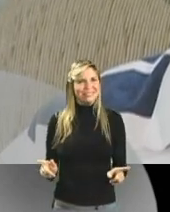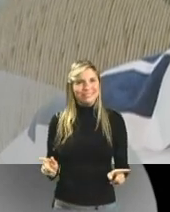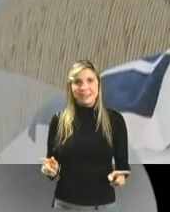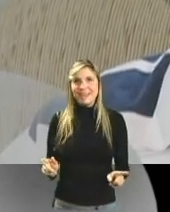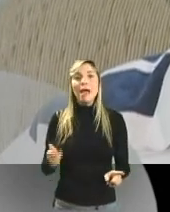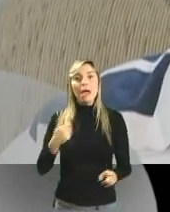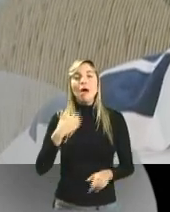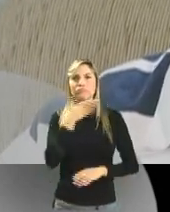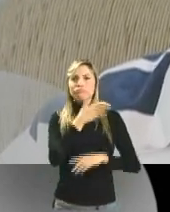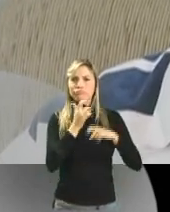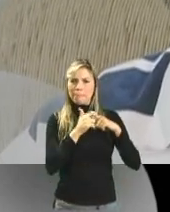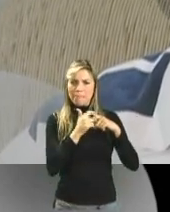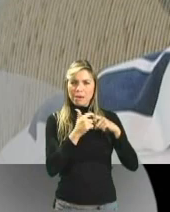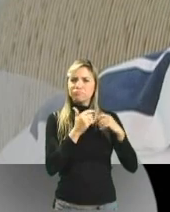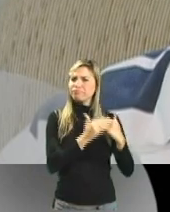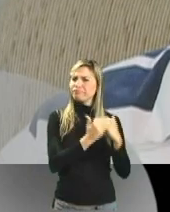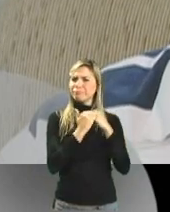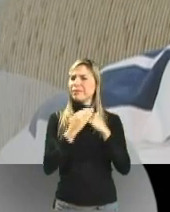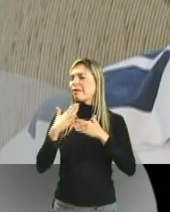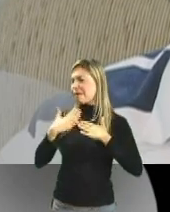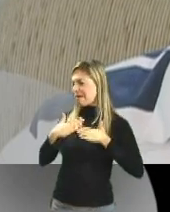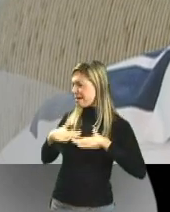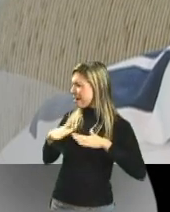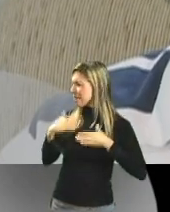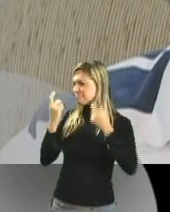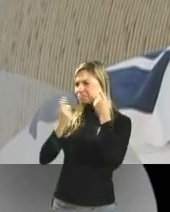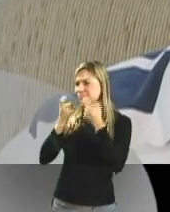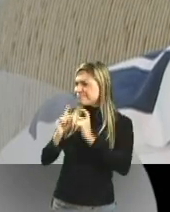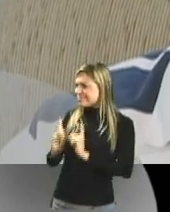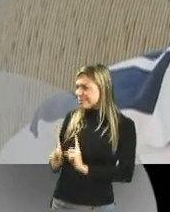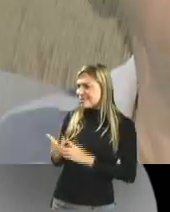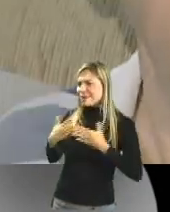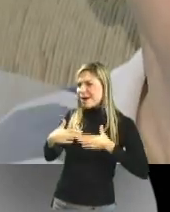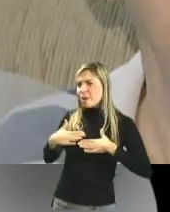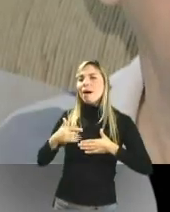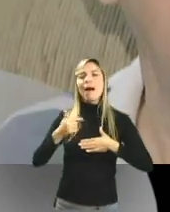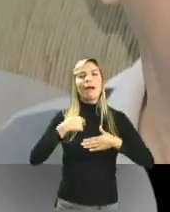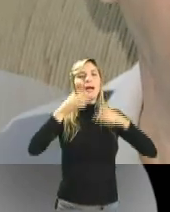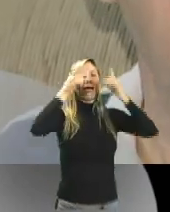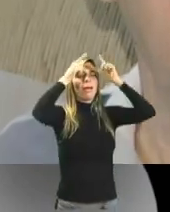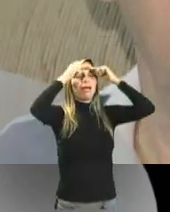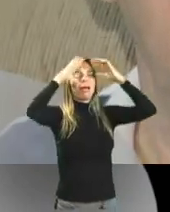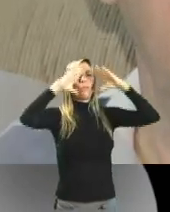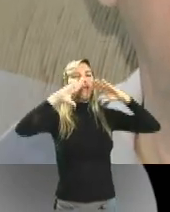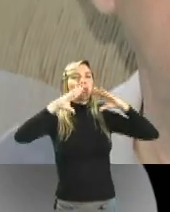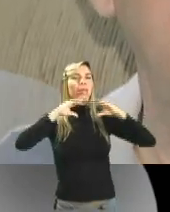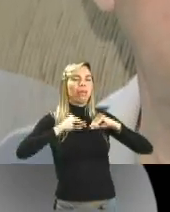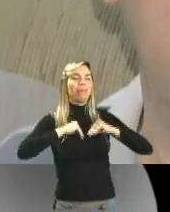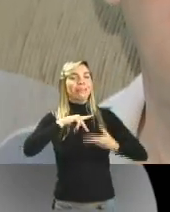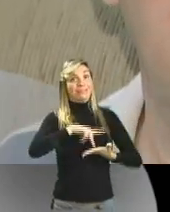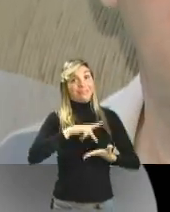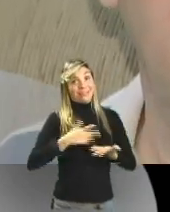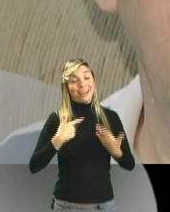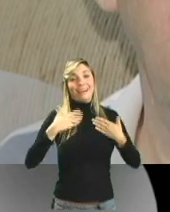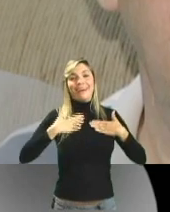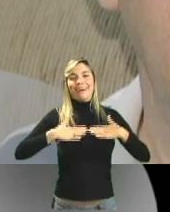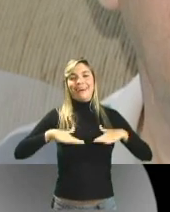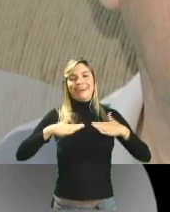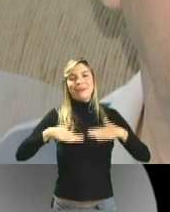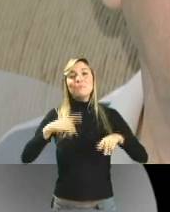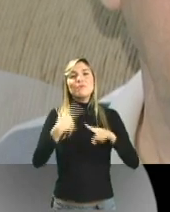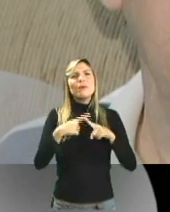aquilo. Mas não, depois o médico realmente me tranquilizou antes de colocar. Eu fui prevenido